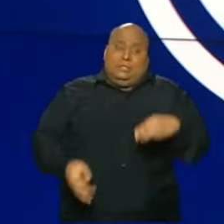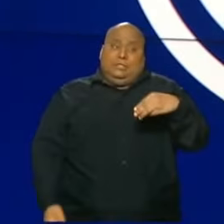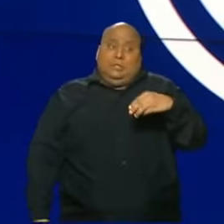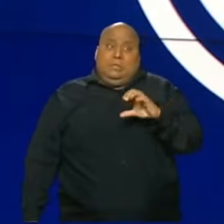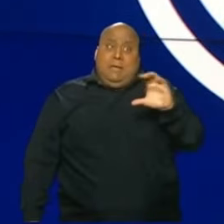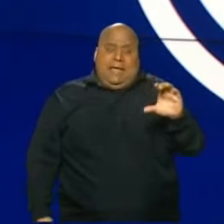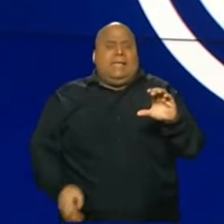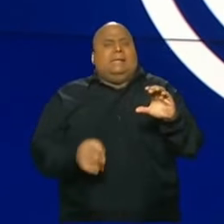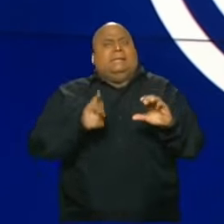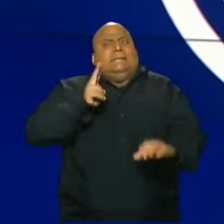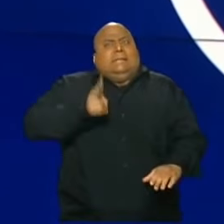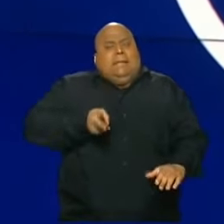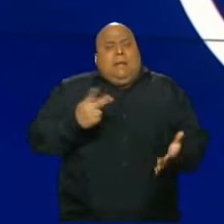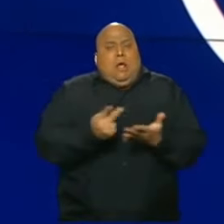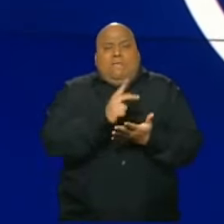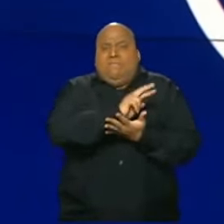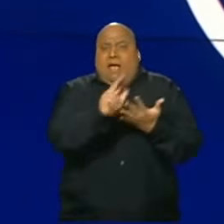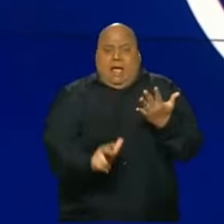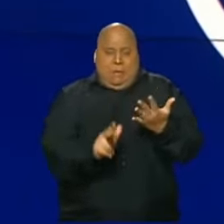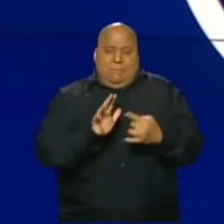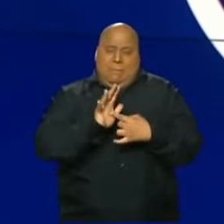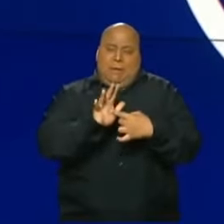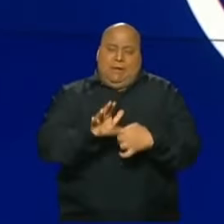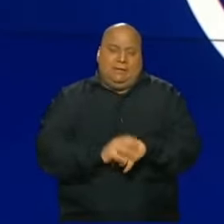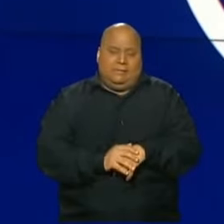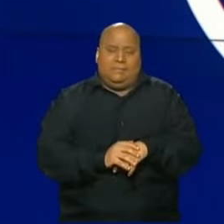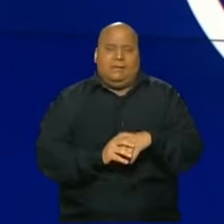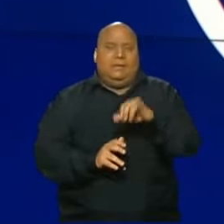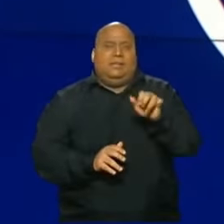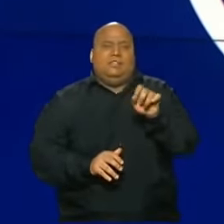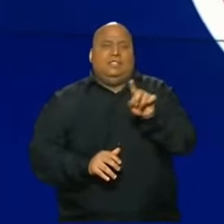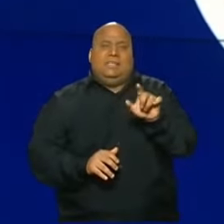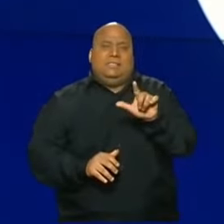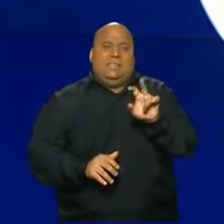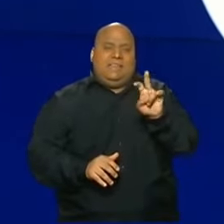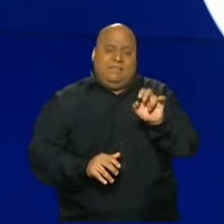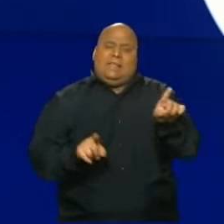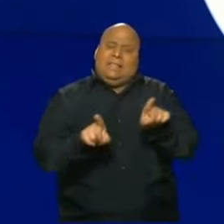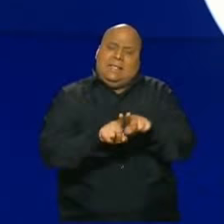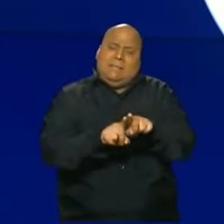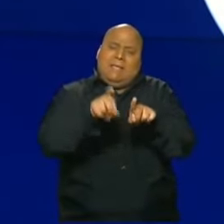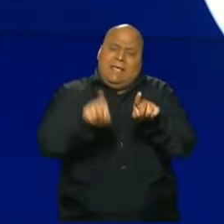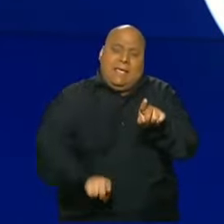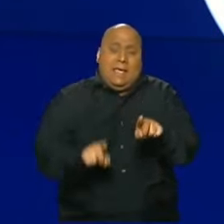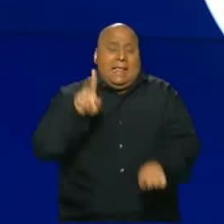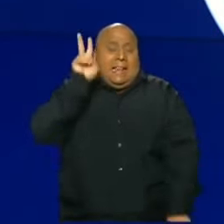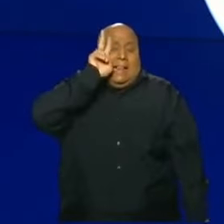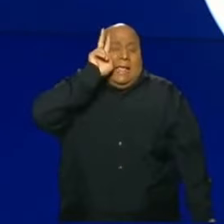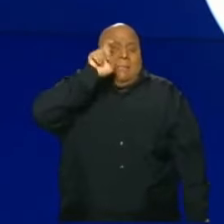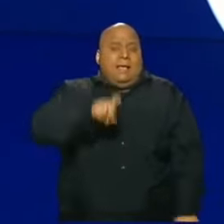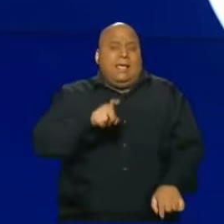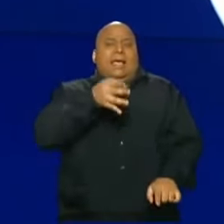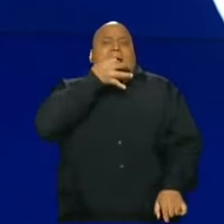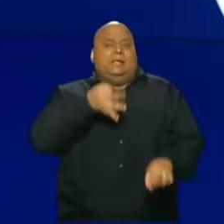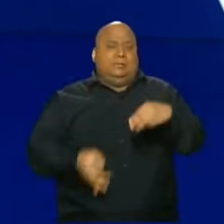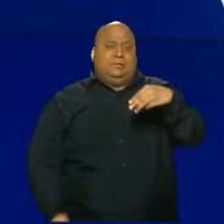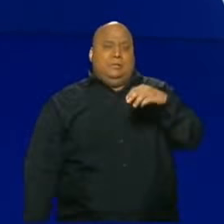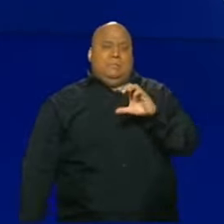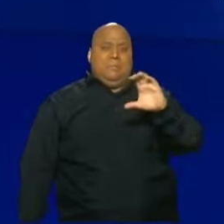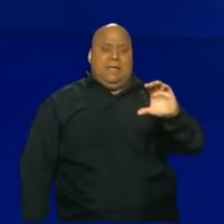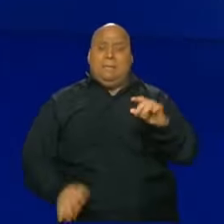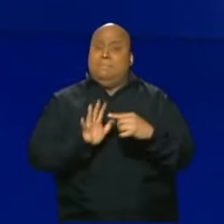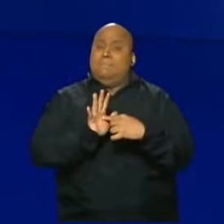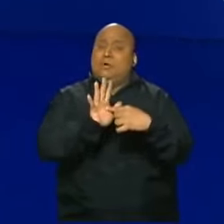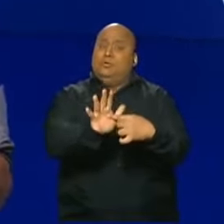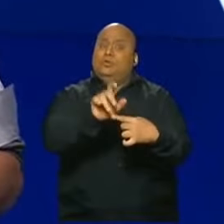ouve Rosinha de Valença em diversos programas, como Jazz Livre, por exemplo. Também o nosso Memória Rádio MEC apresentou a